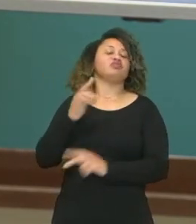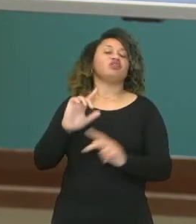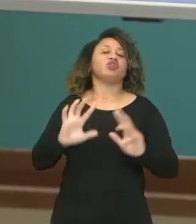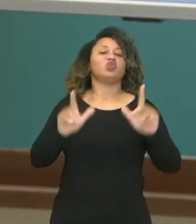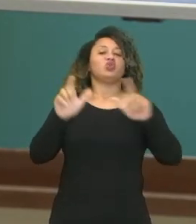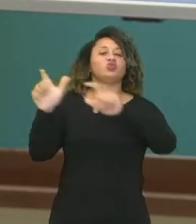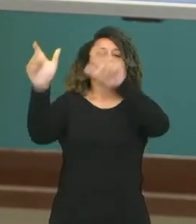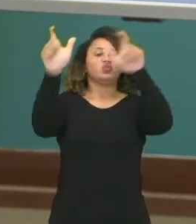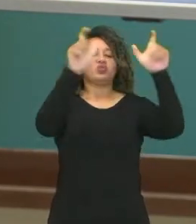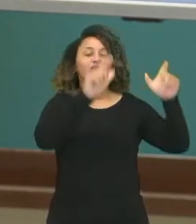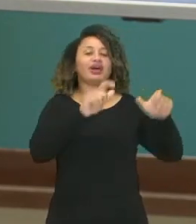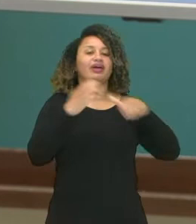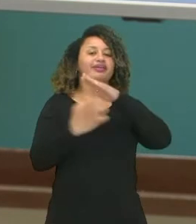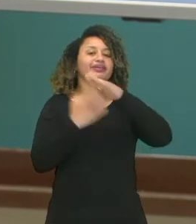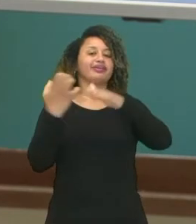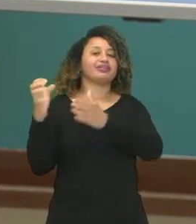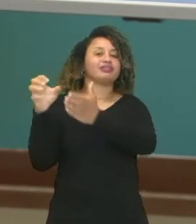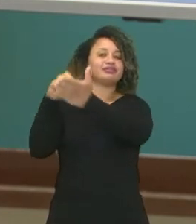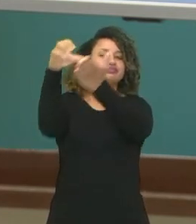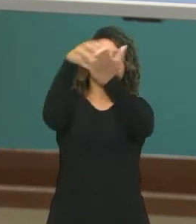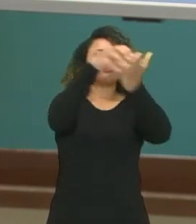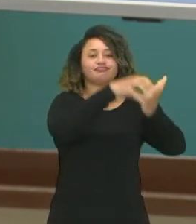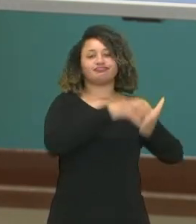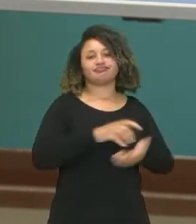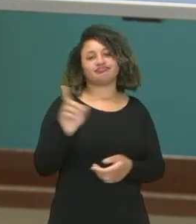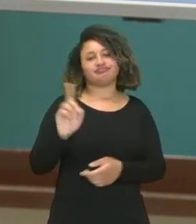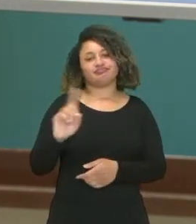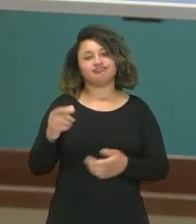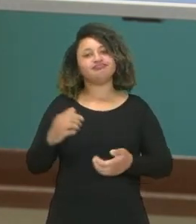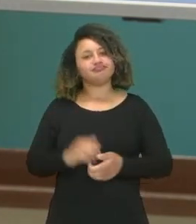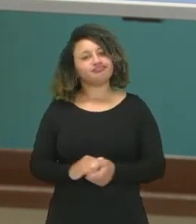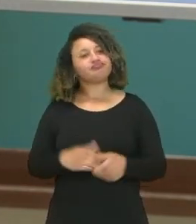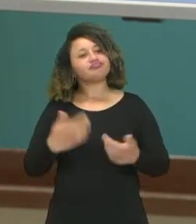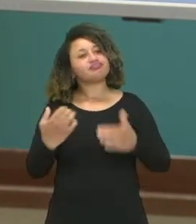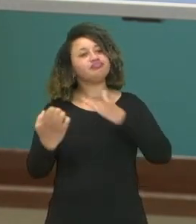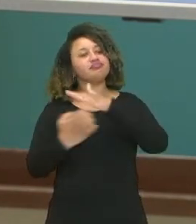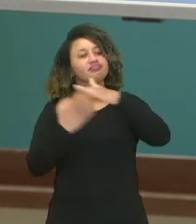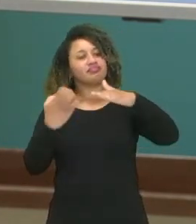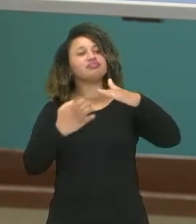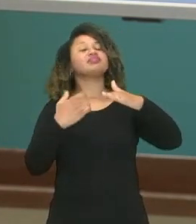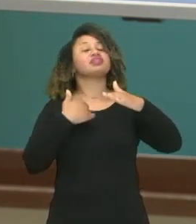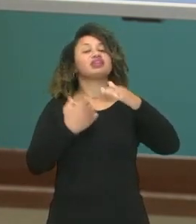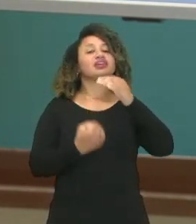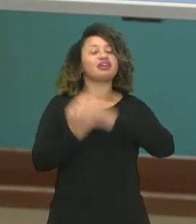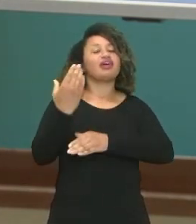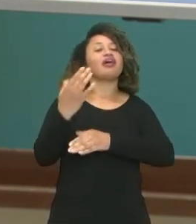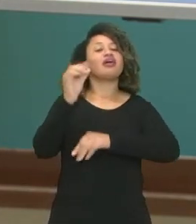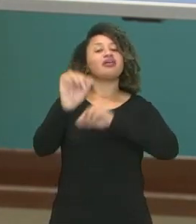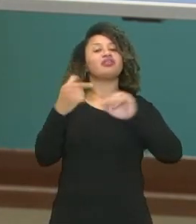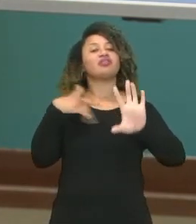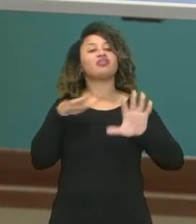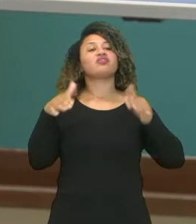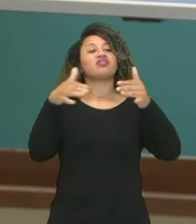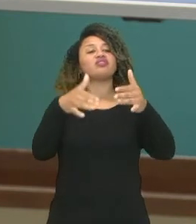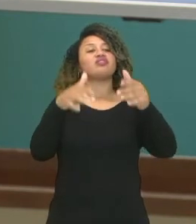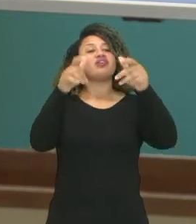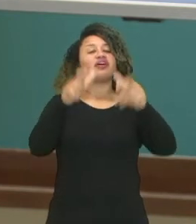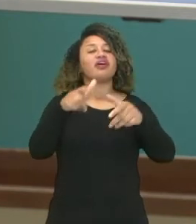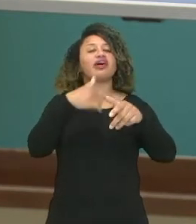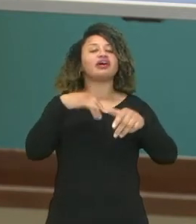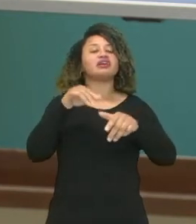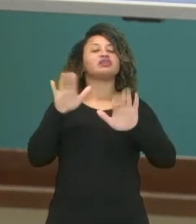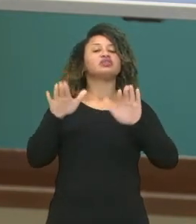empresas se instalaram. As indústrias recém-criadas, elas se concentraram na região